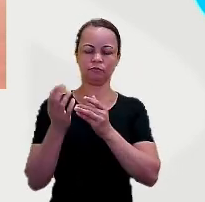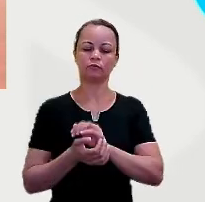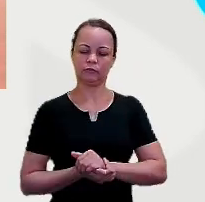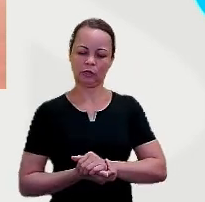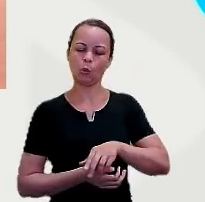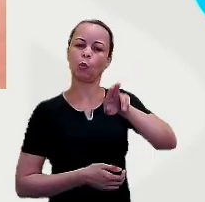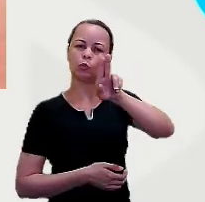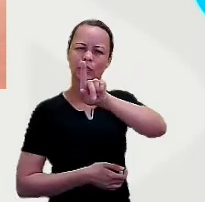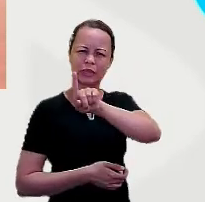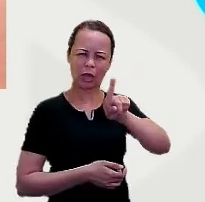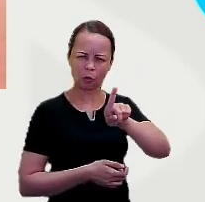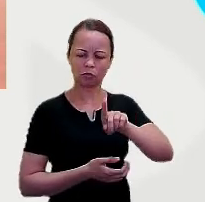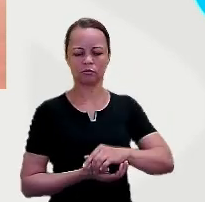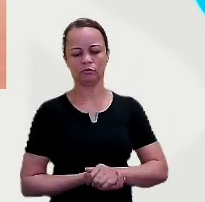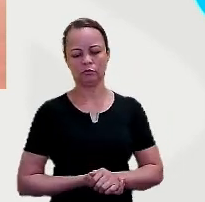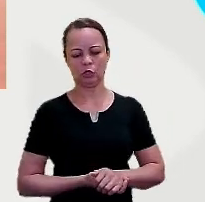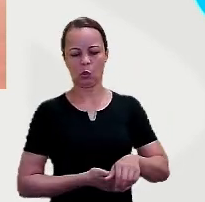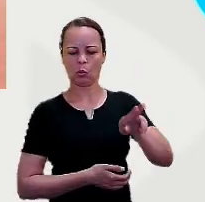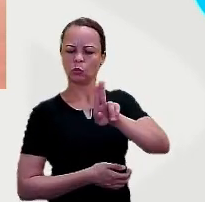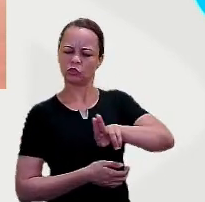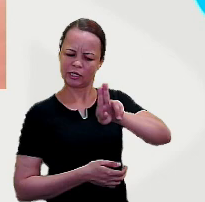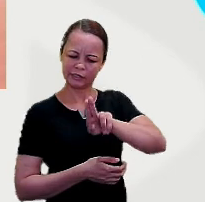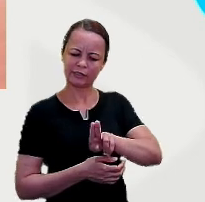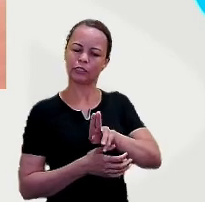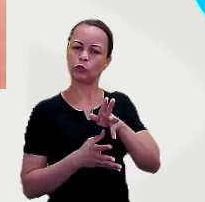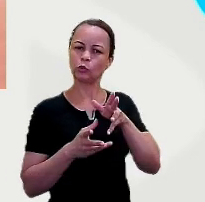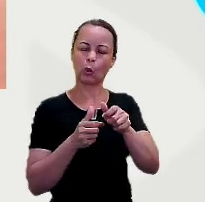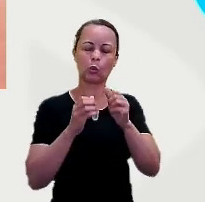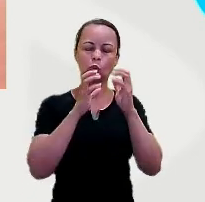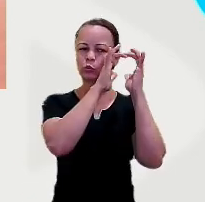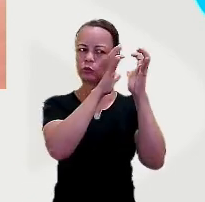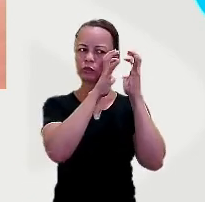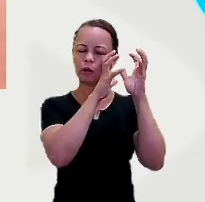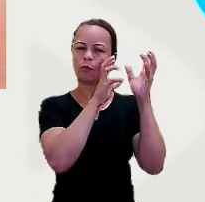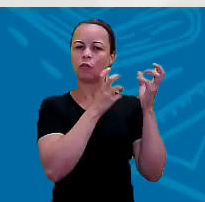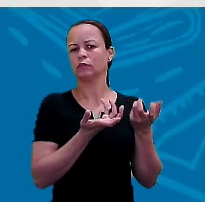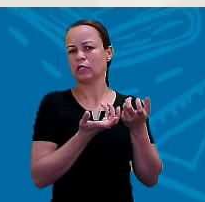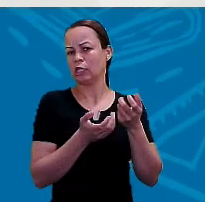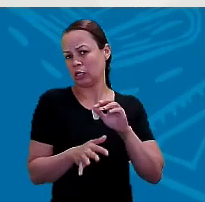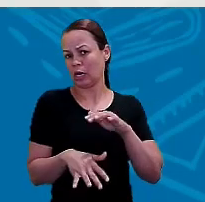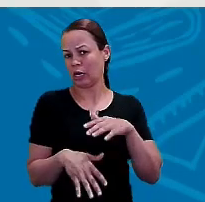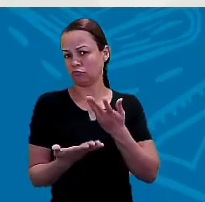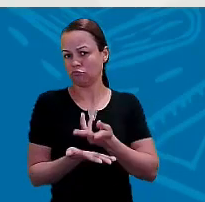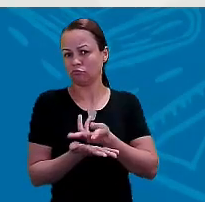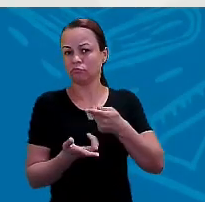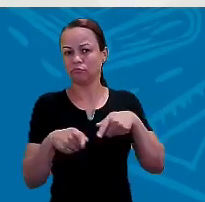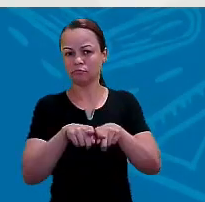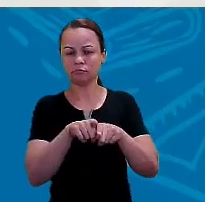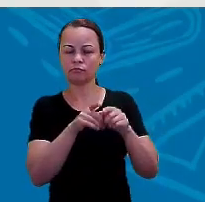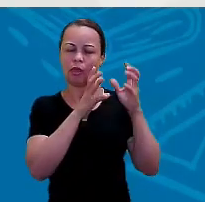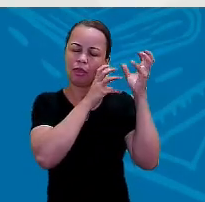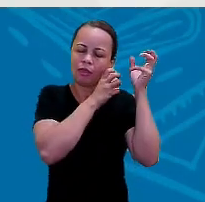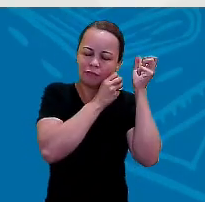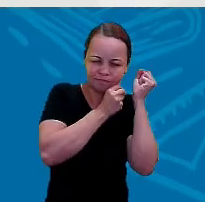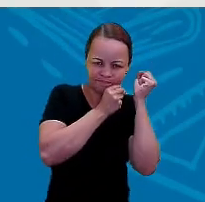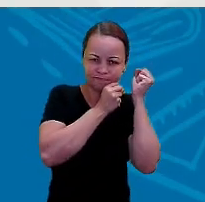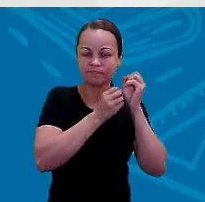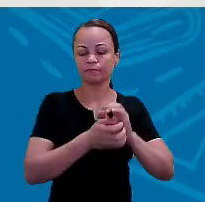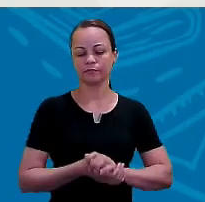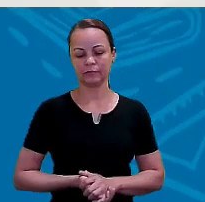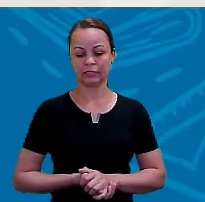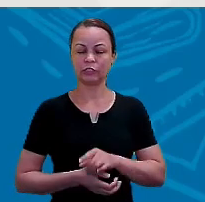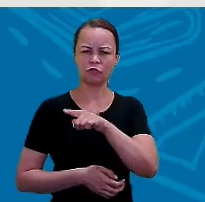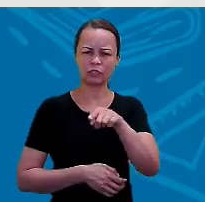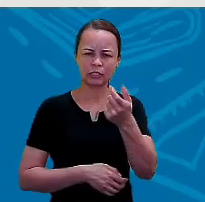cérebro, inclusive quando estamos dormindo. Então eu espero que você, volta aqui comigo por favor, produção, que você já tenha aqui a consciência